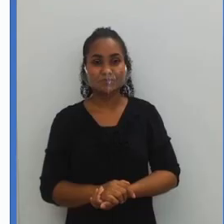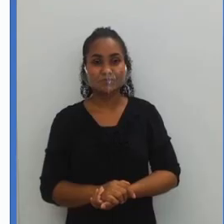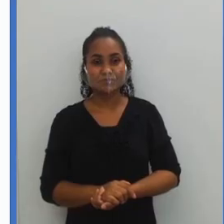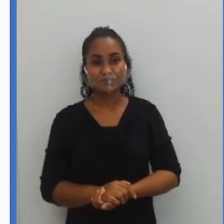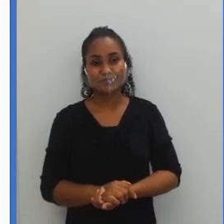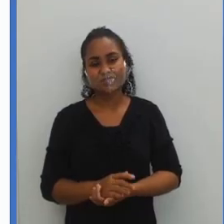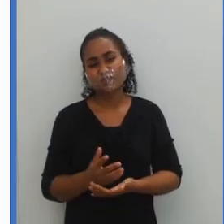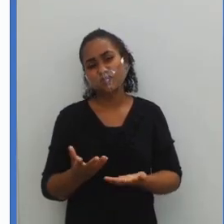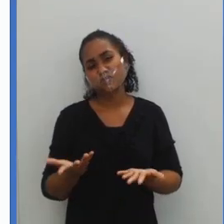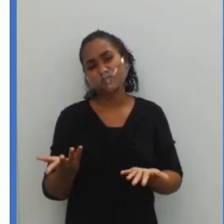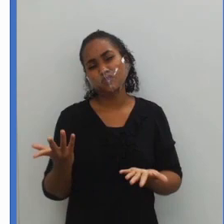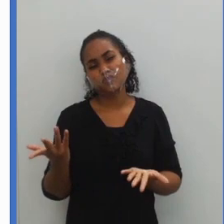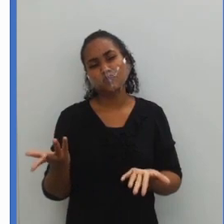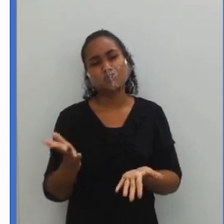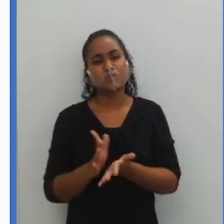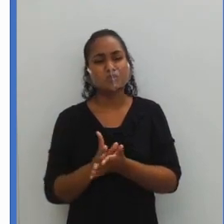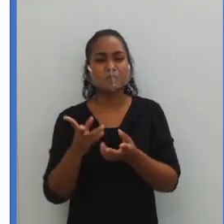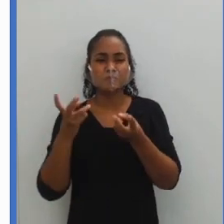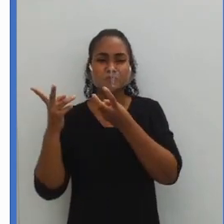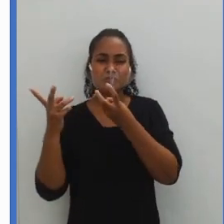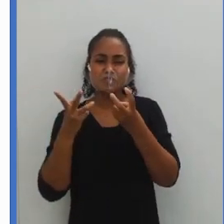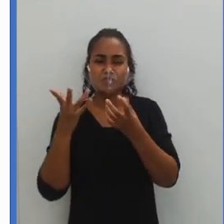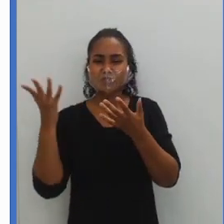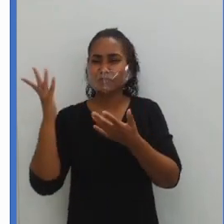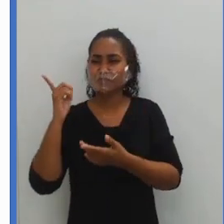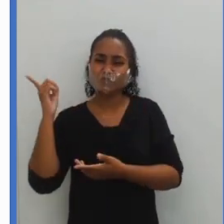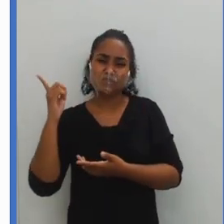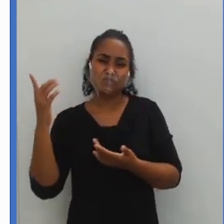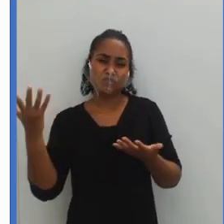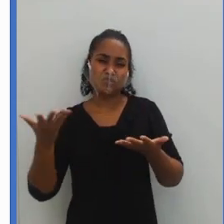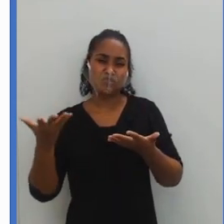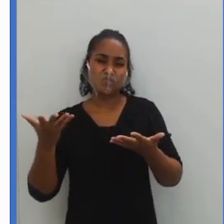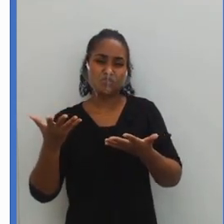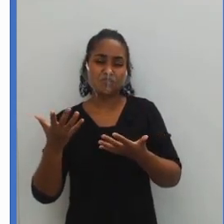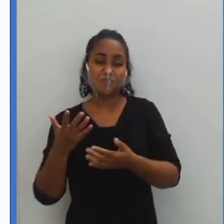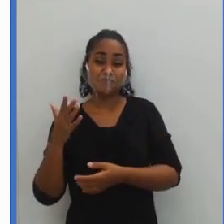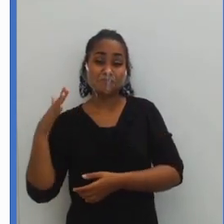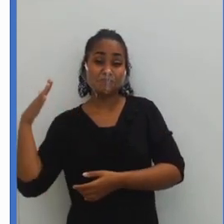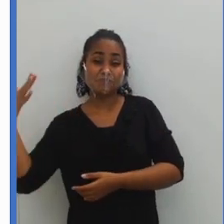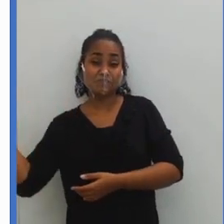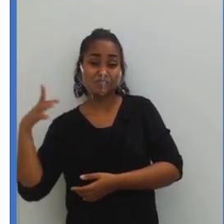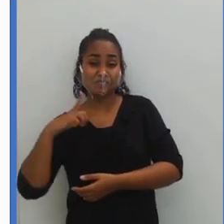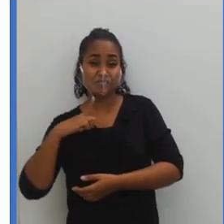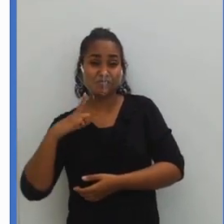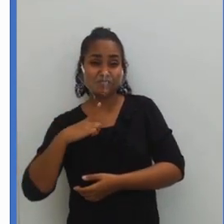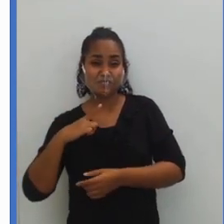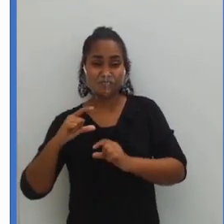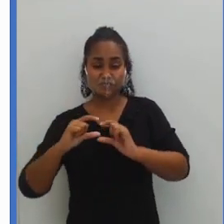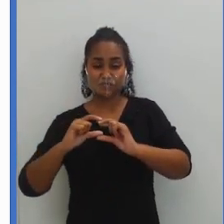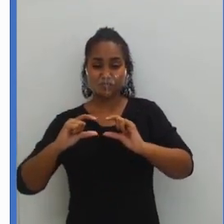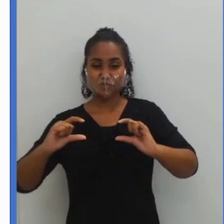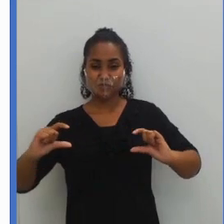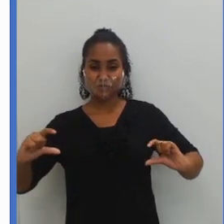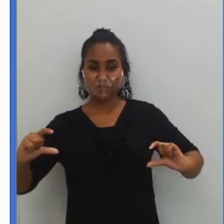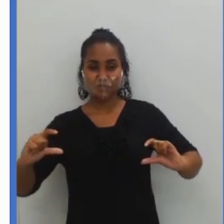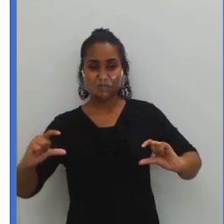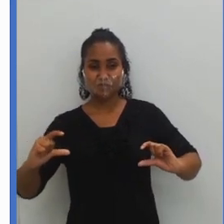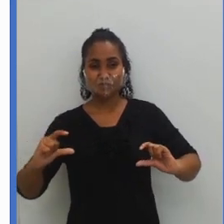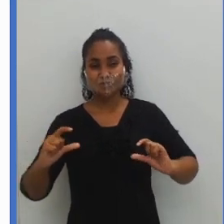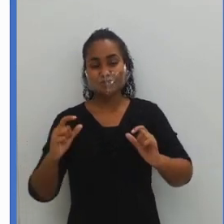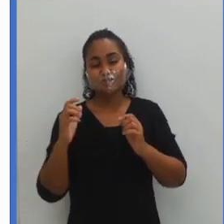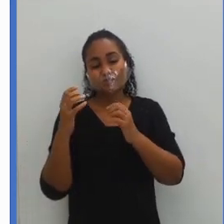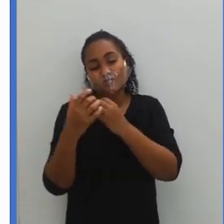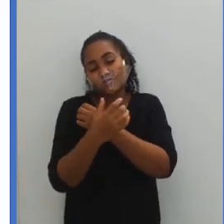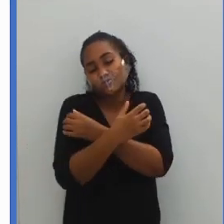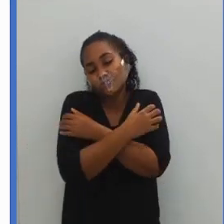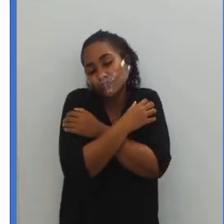também. E essas agora, hein? Olha só essa imagem à esquerda. Está escrito em inglês como se fosse um